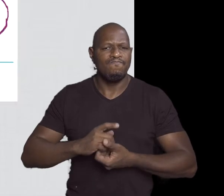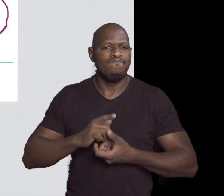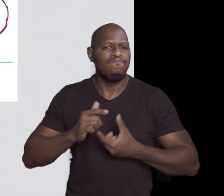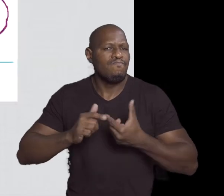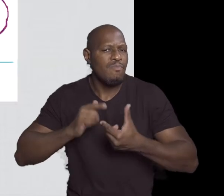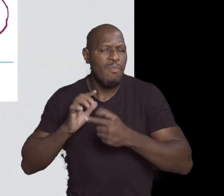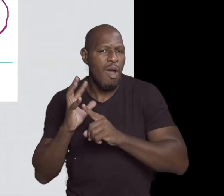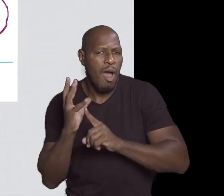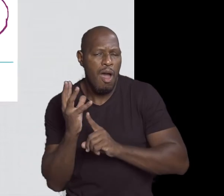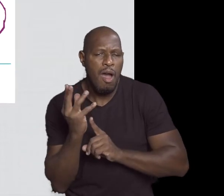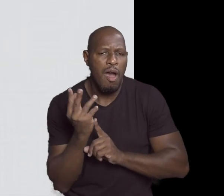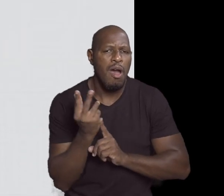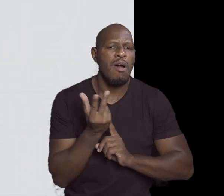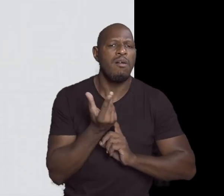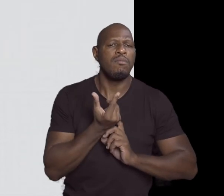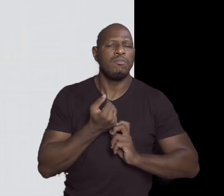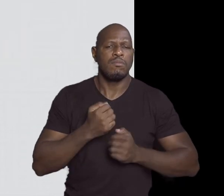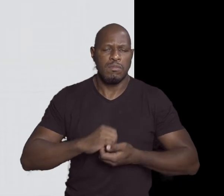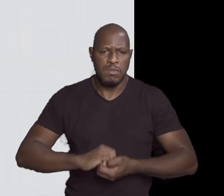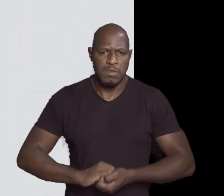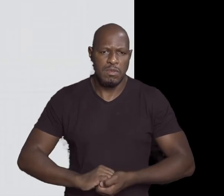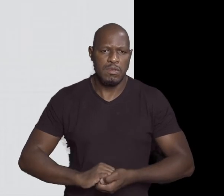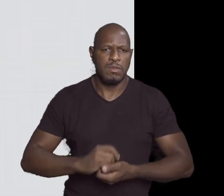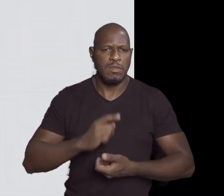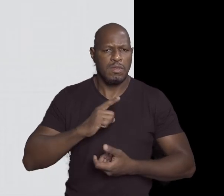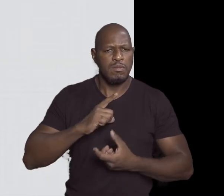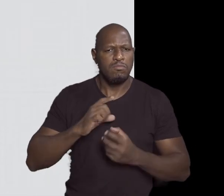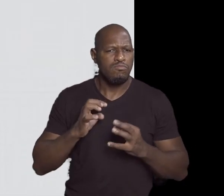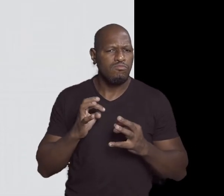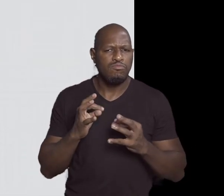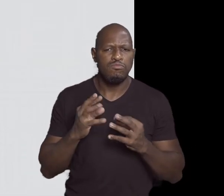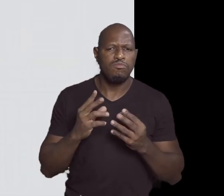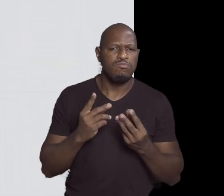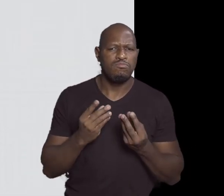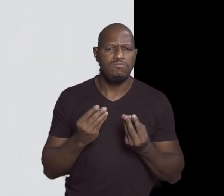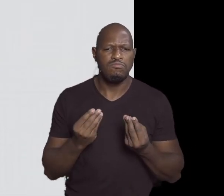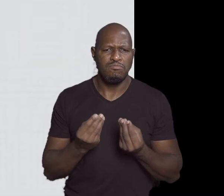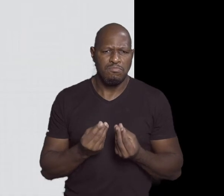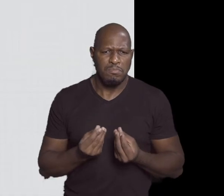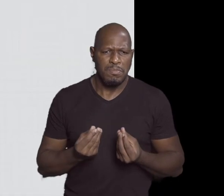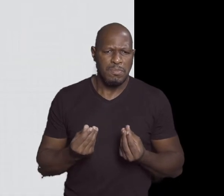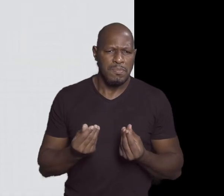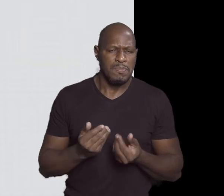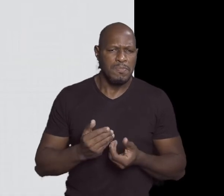artesanal, mesmo tendo sido feito totalmente